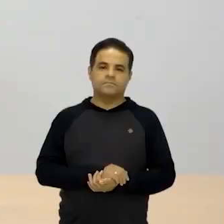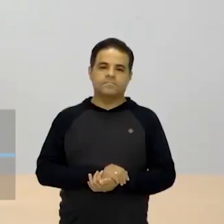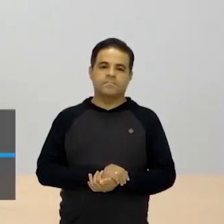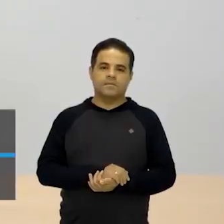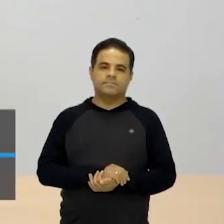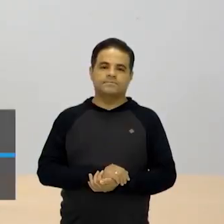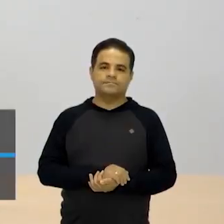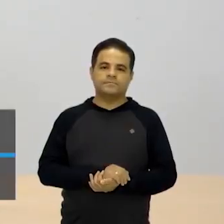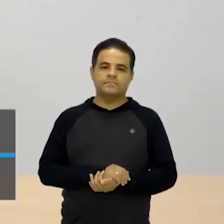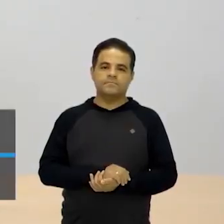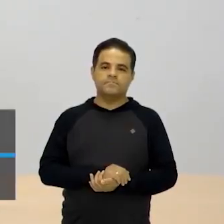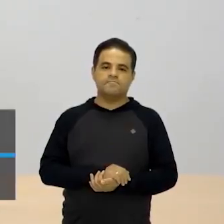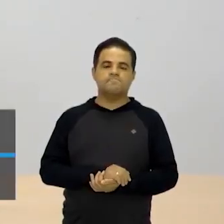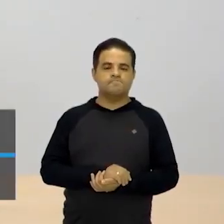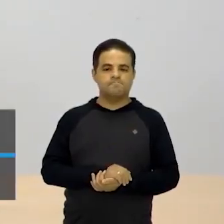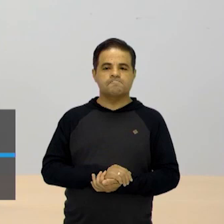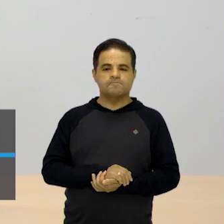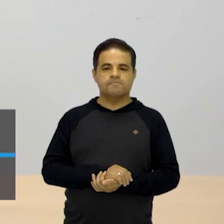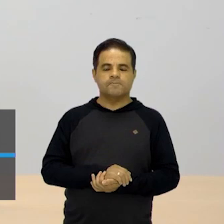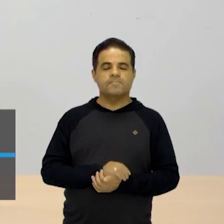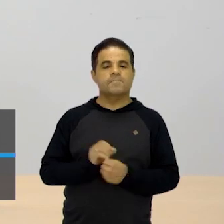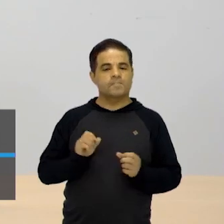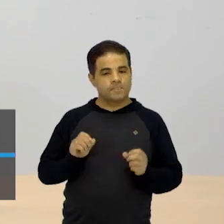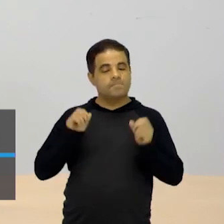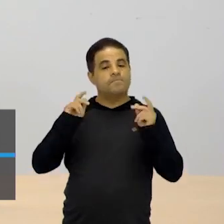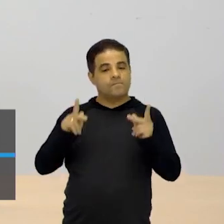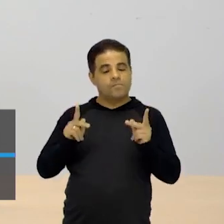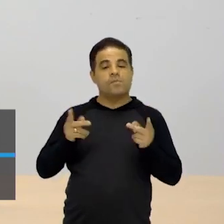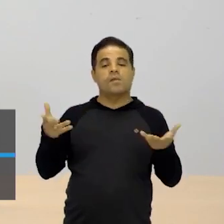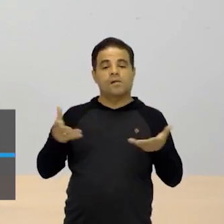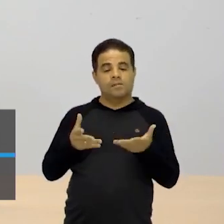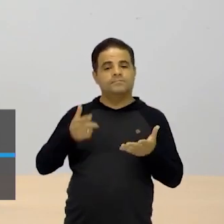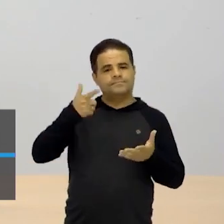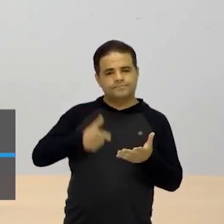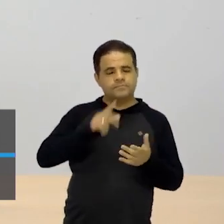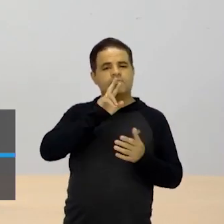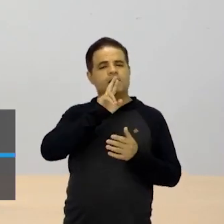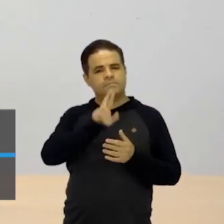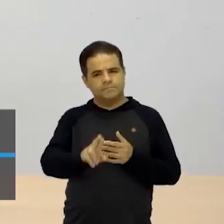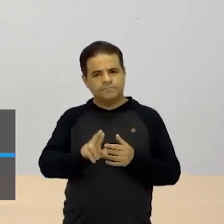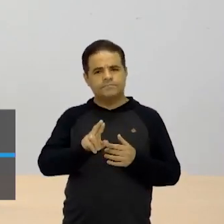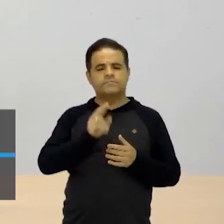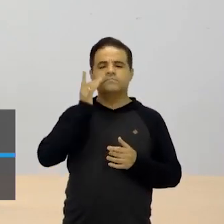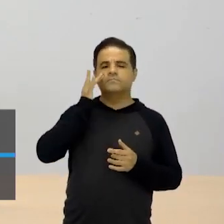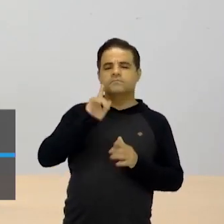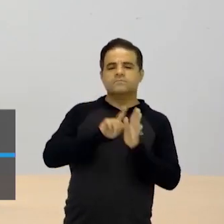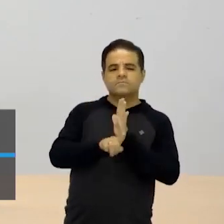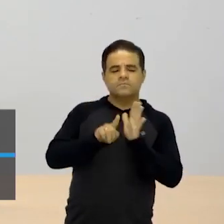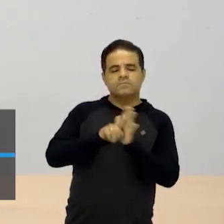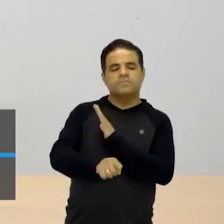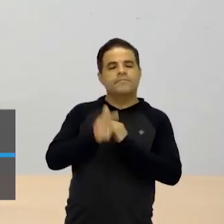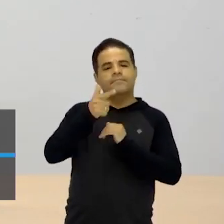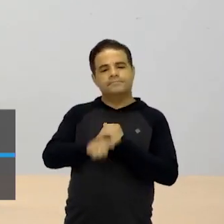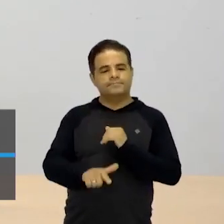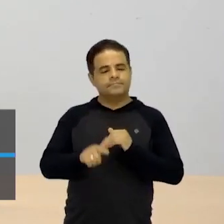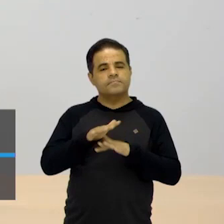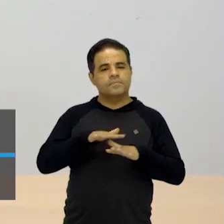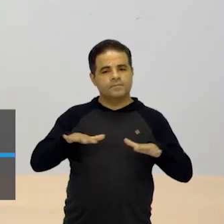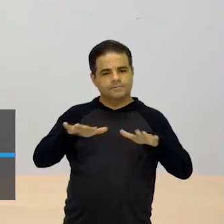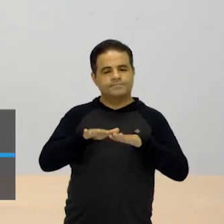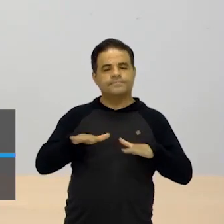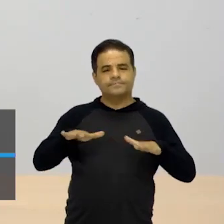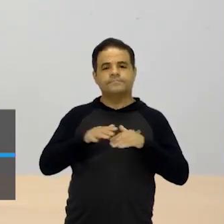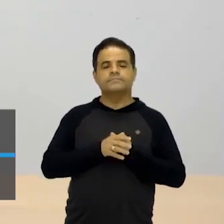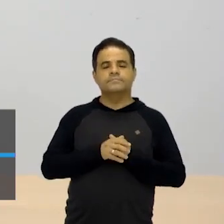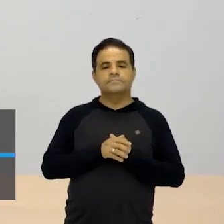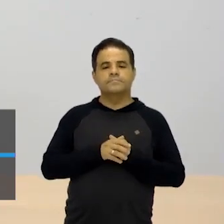Yes, and we are back. João. Temos aqui uma resposta. Não sei se é dessa pergunta ou da outra. Xenofobia.